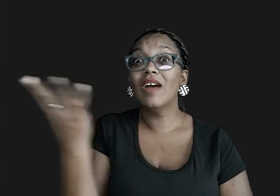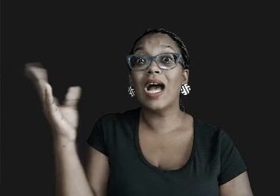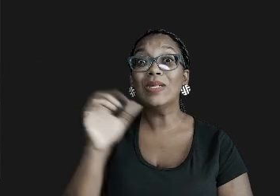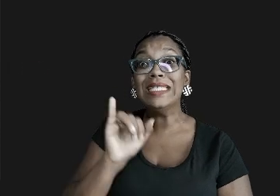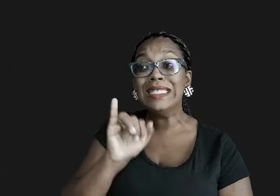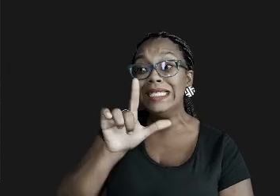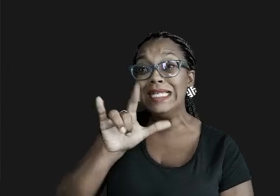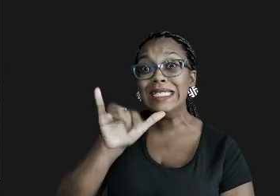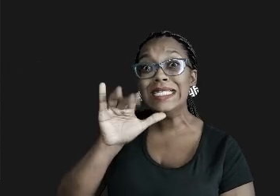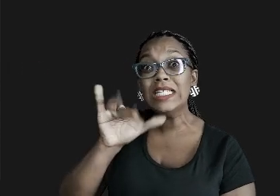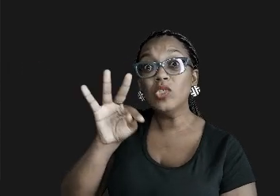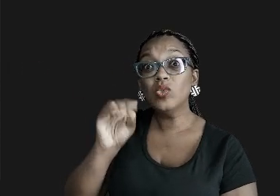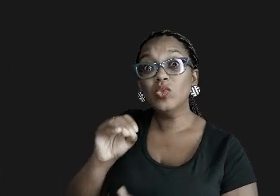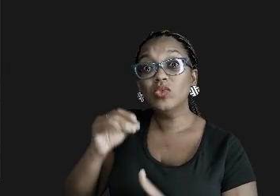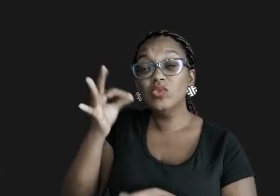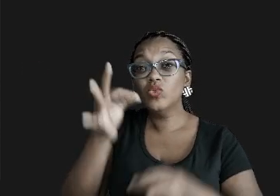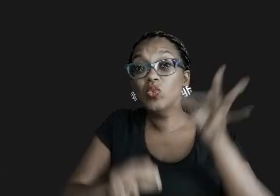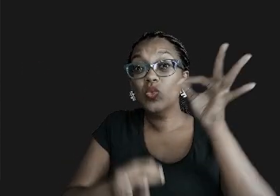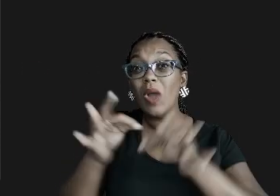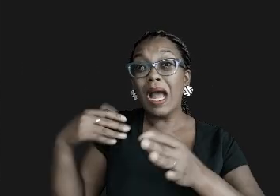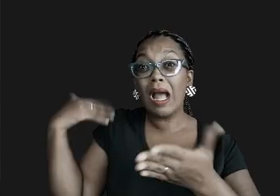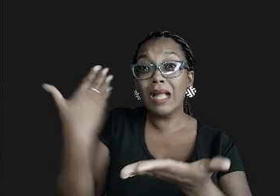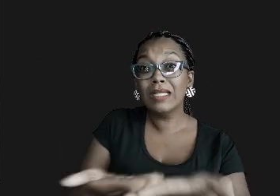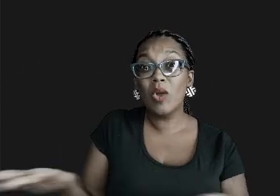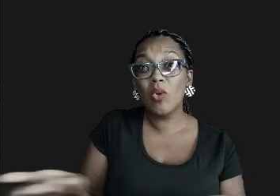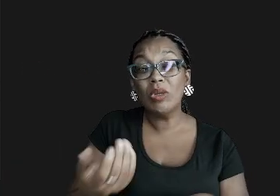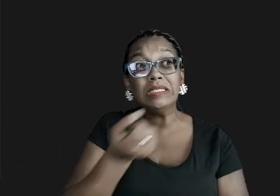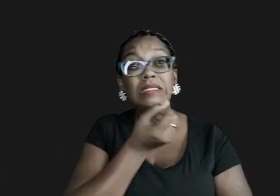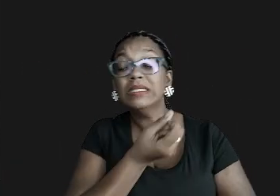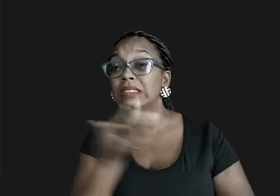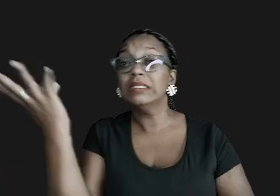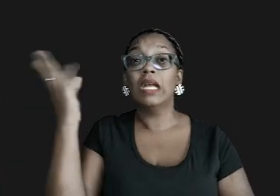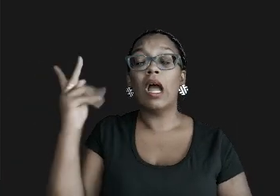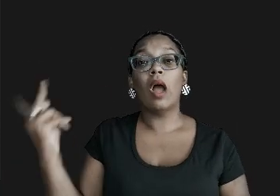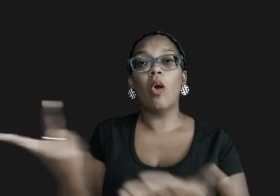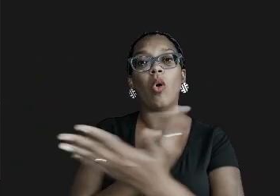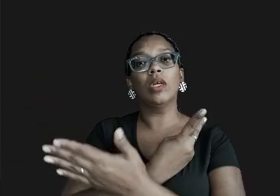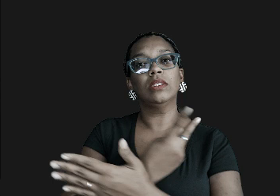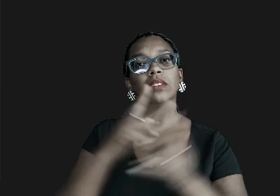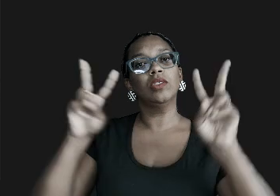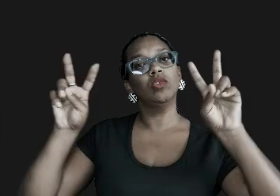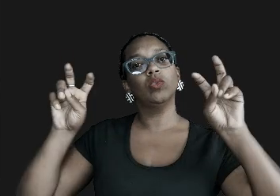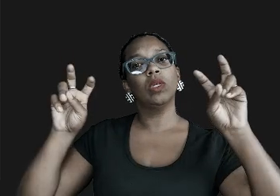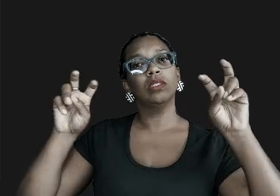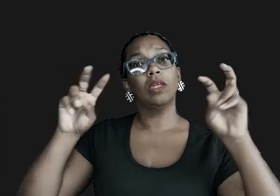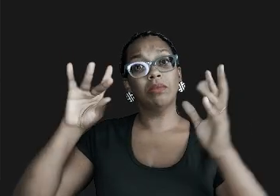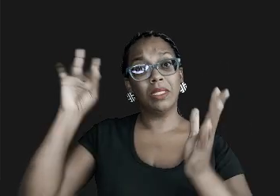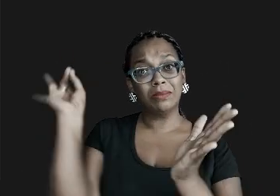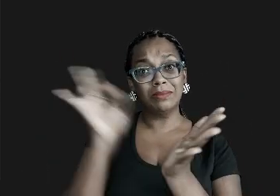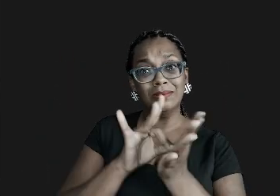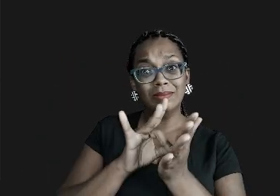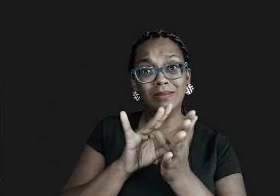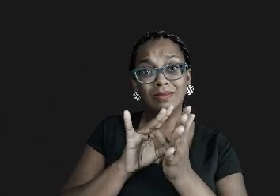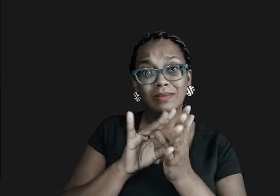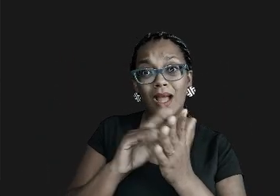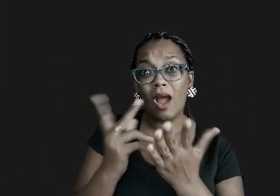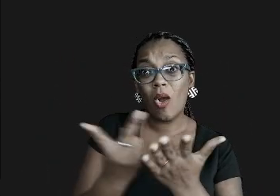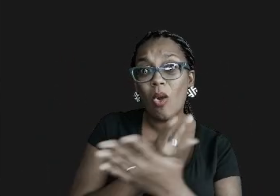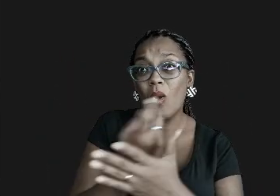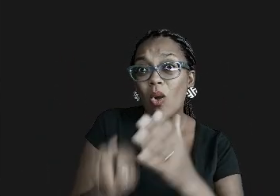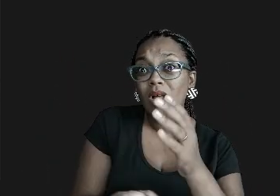ilícitos que estão sendo julgados até hoje ocorreram em cujo fato gerador